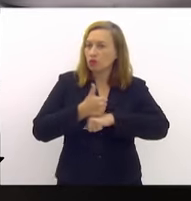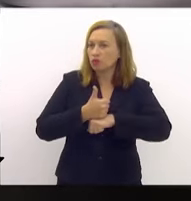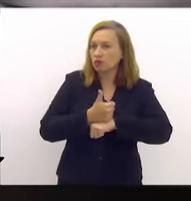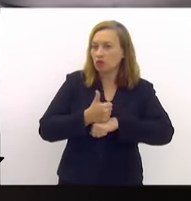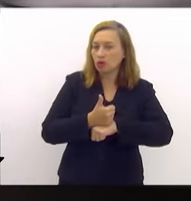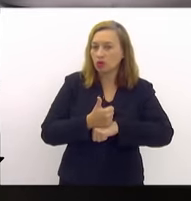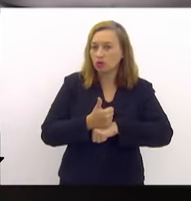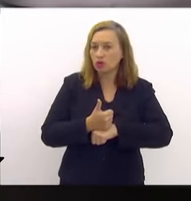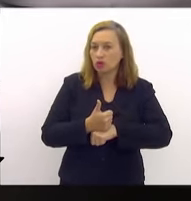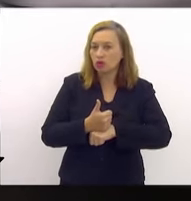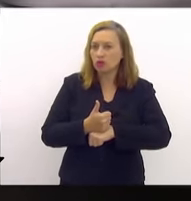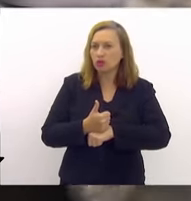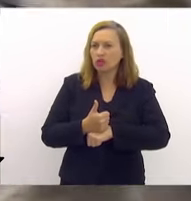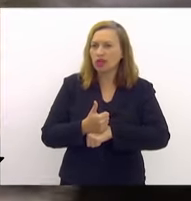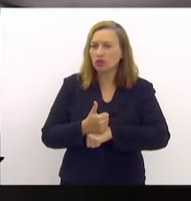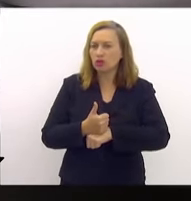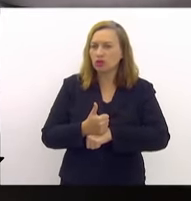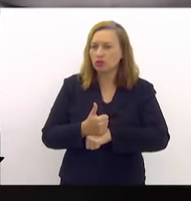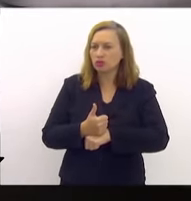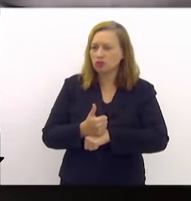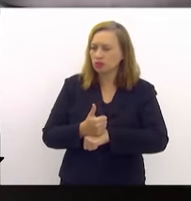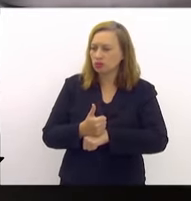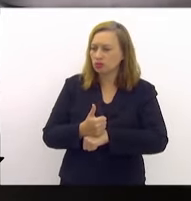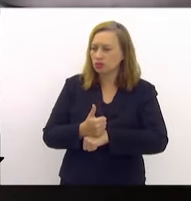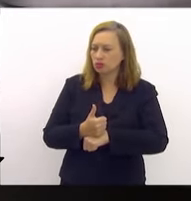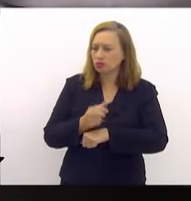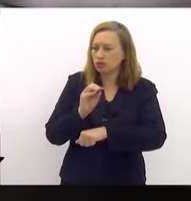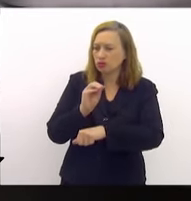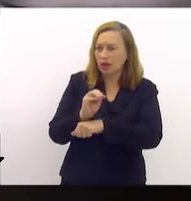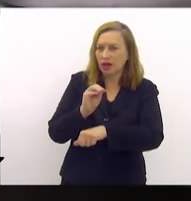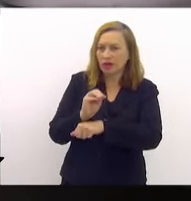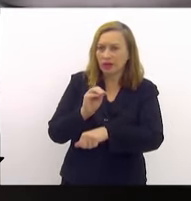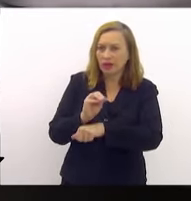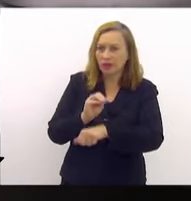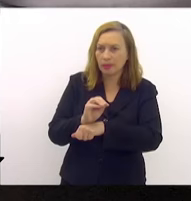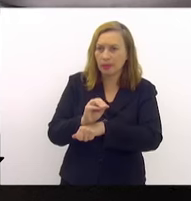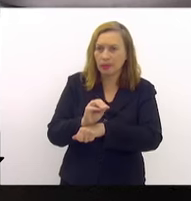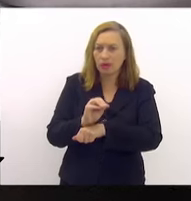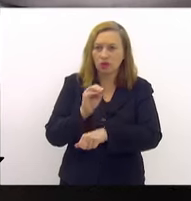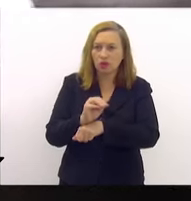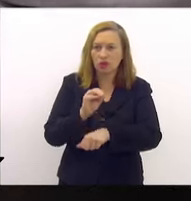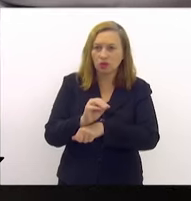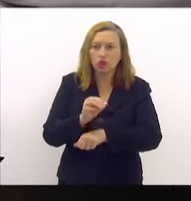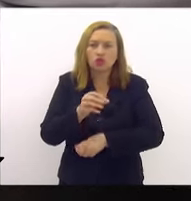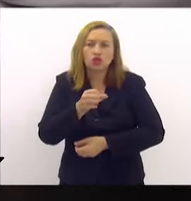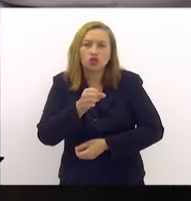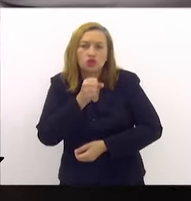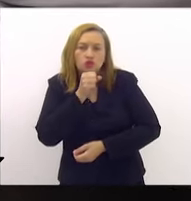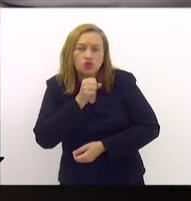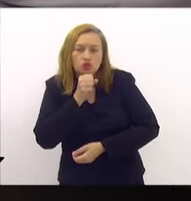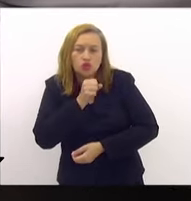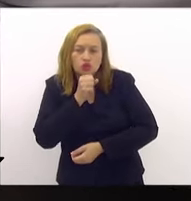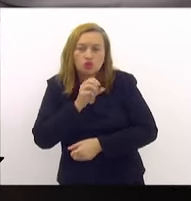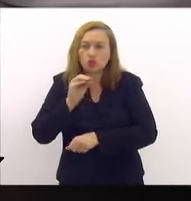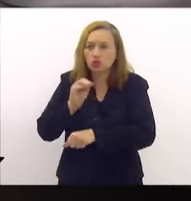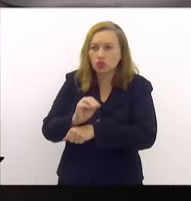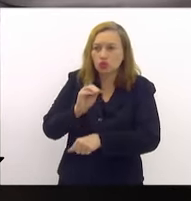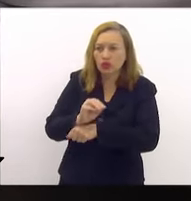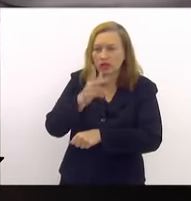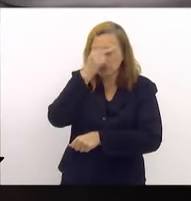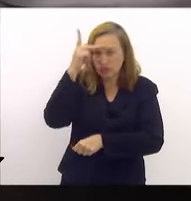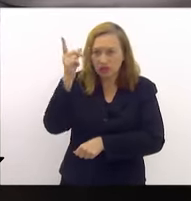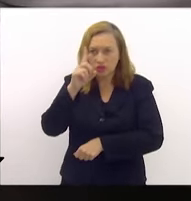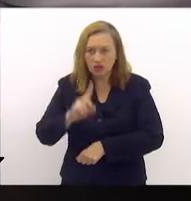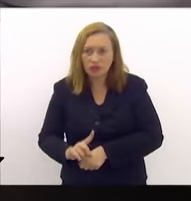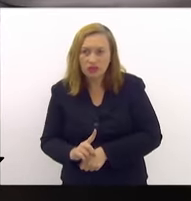cuidador, que ele é voltado especialmente para o cuidado com idosos, para o cuidado de pessoas com deficiência